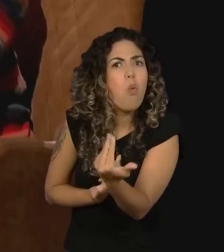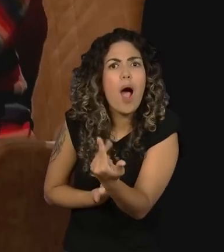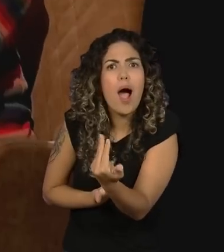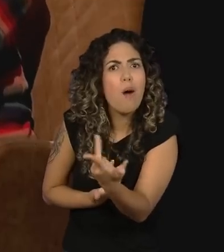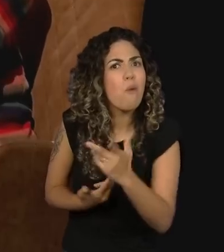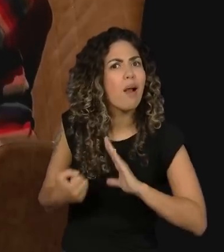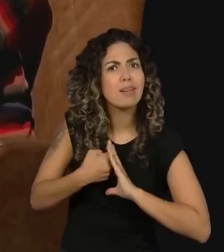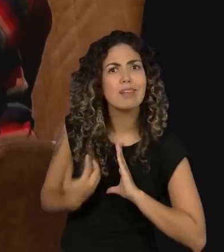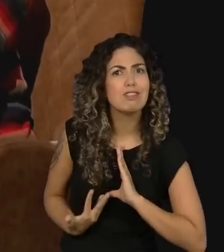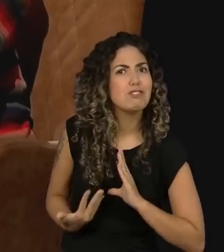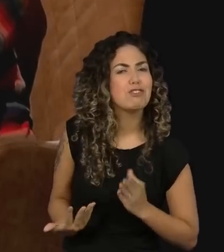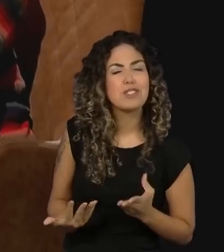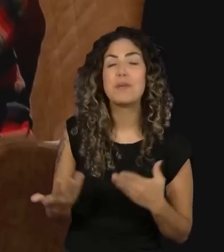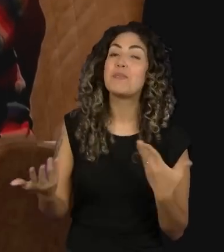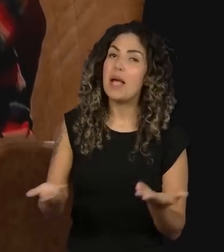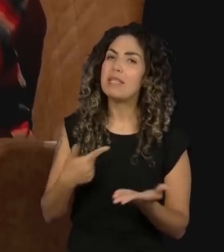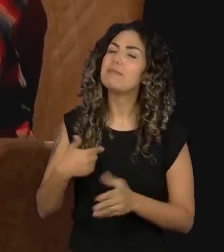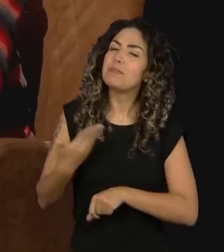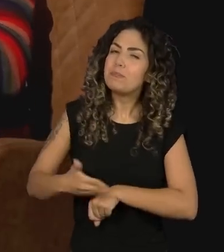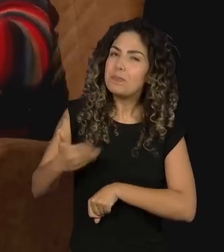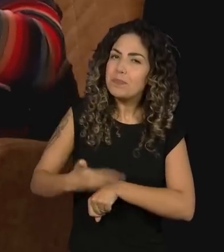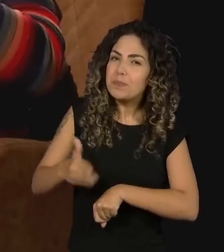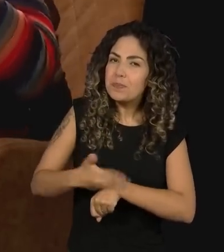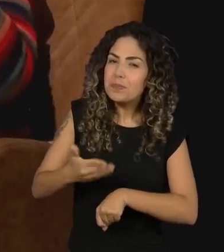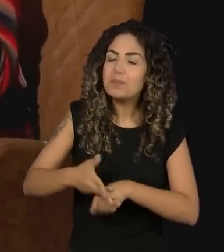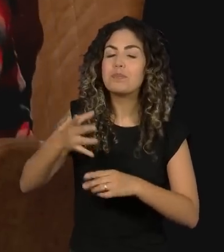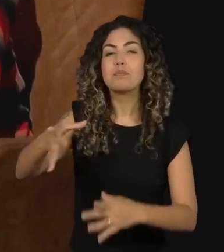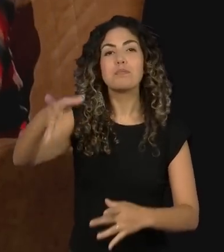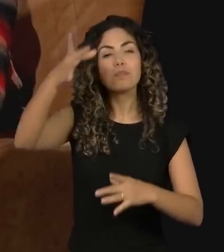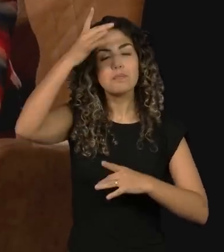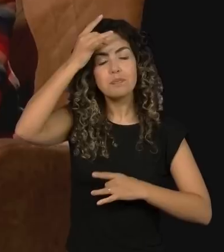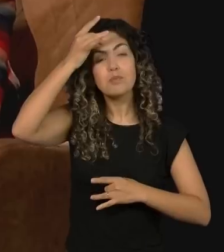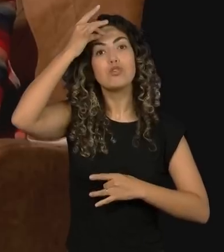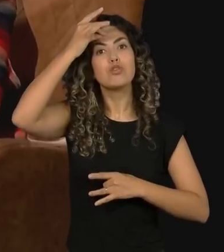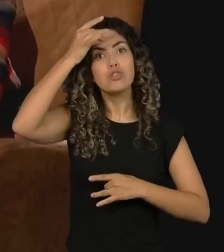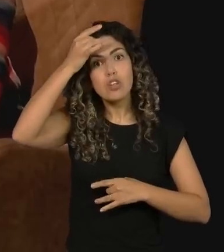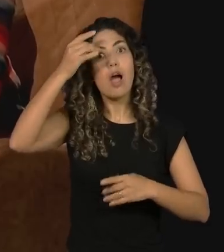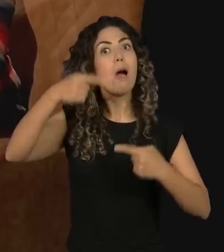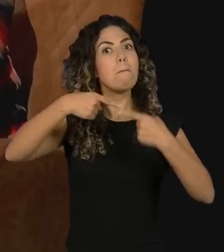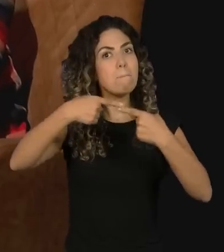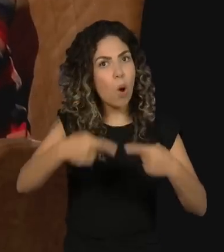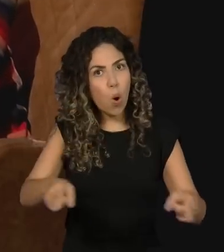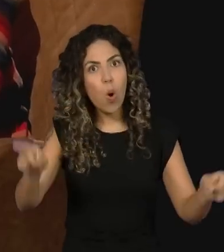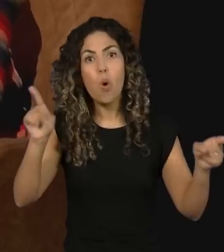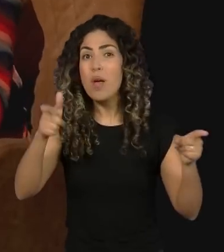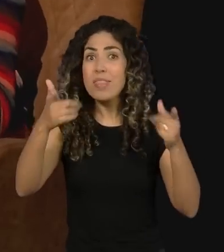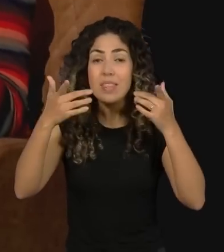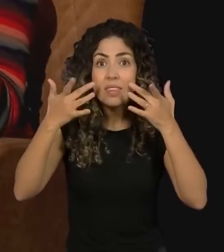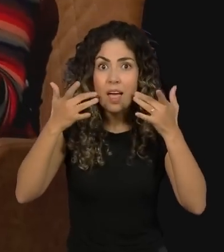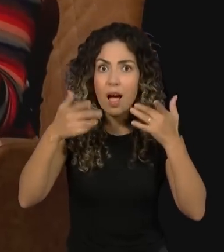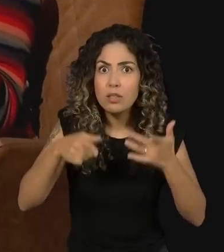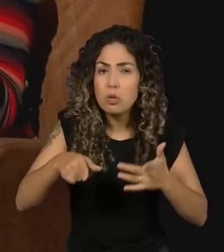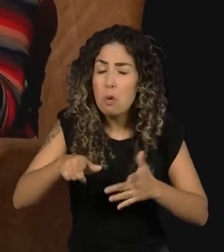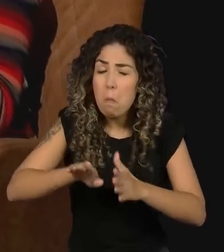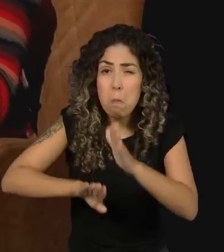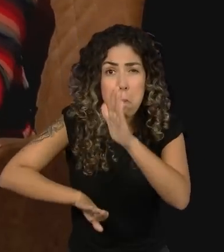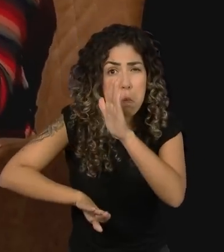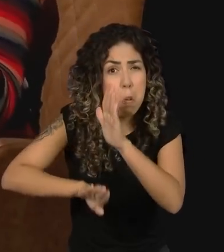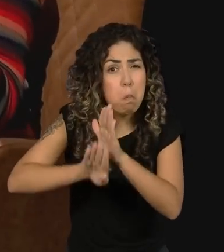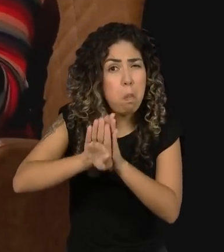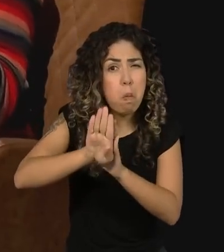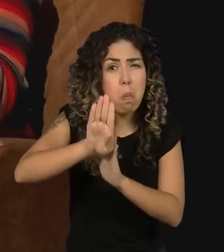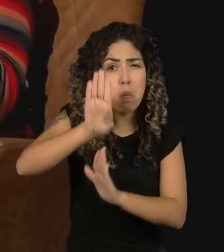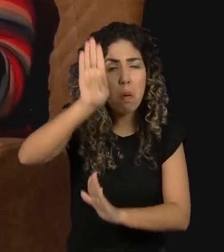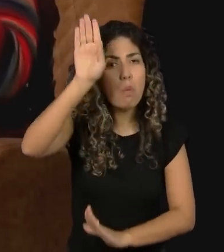ensaiar, estreamos, a peça foi um sucesso. Um sucesso no Teatro Cacilda Becker,